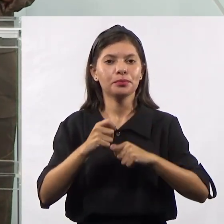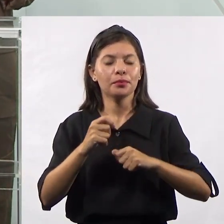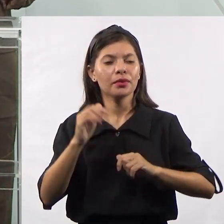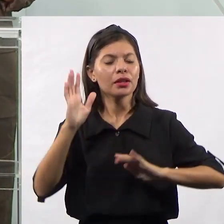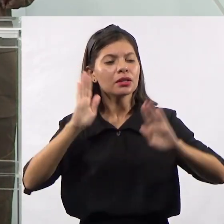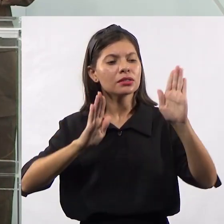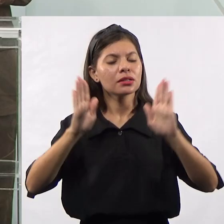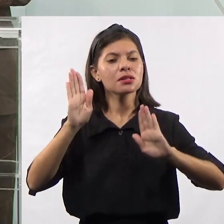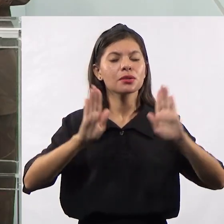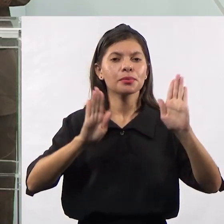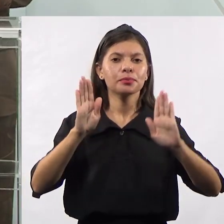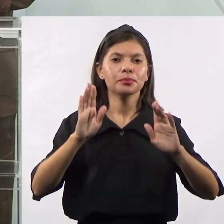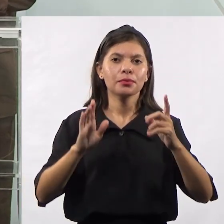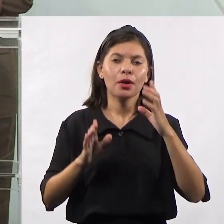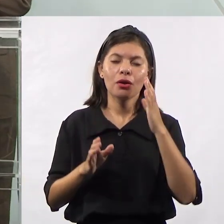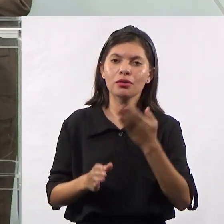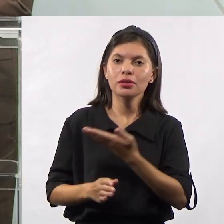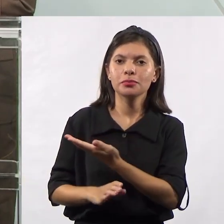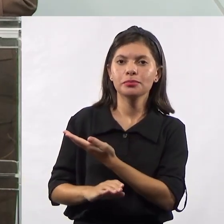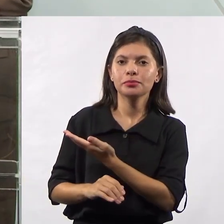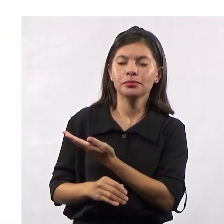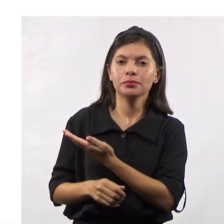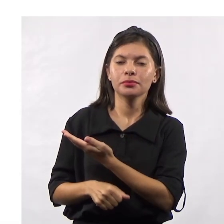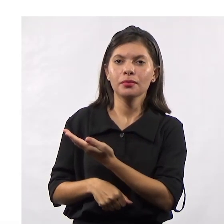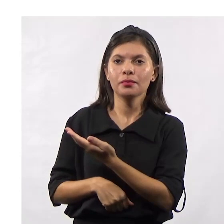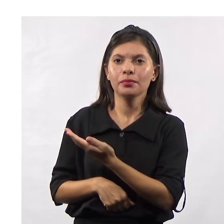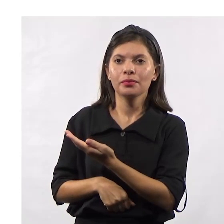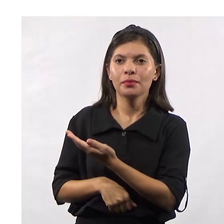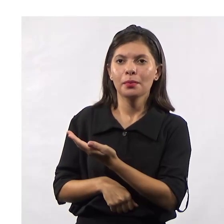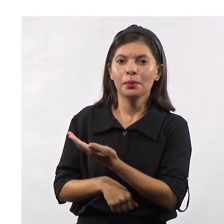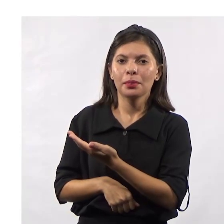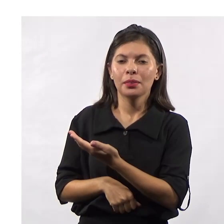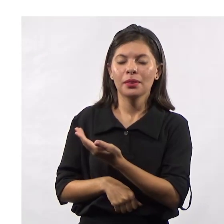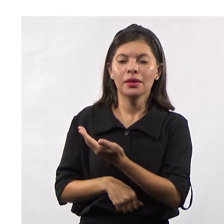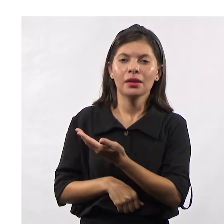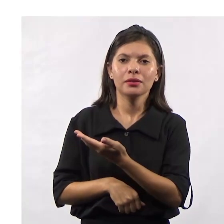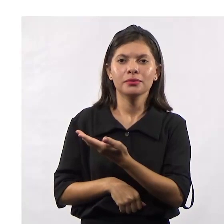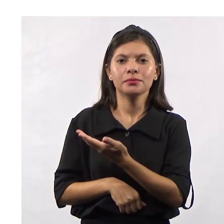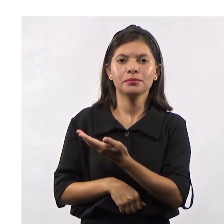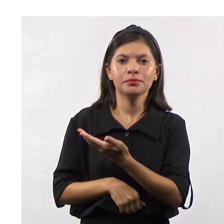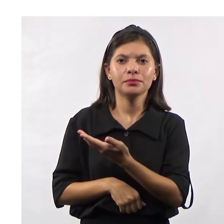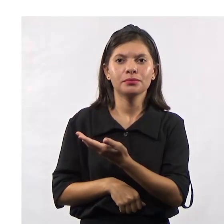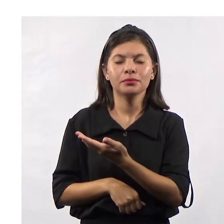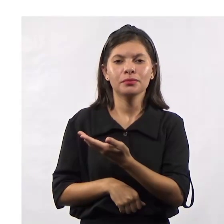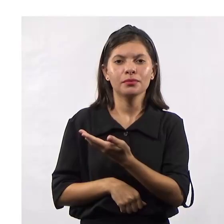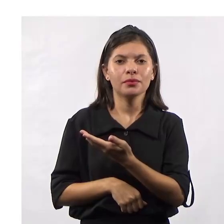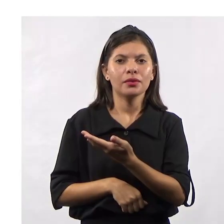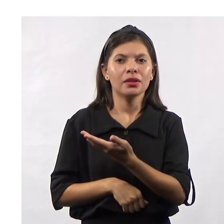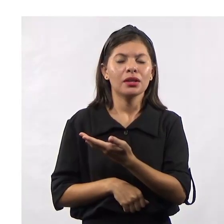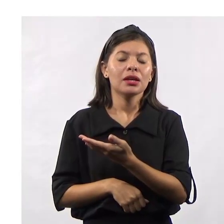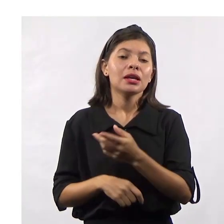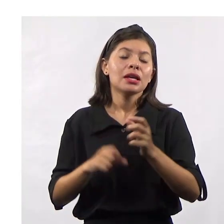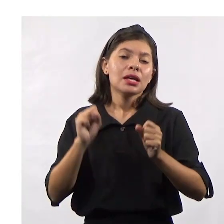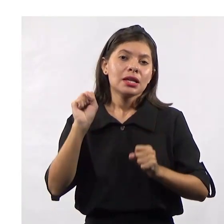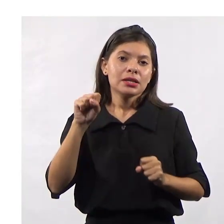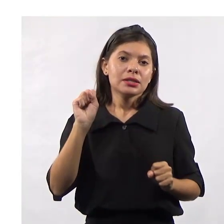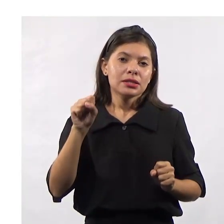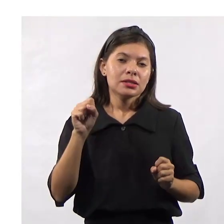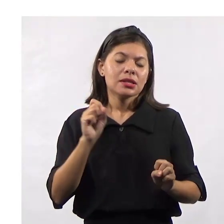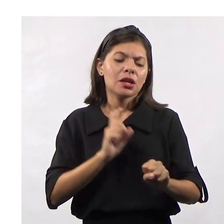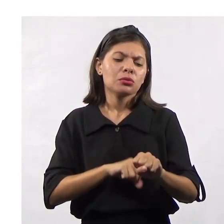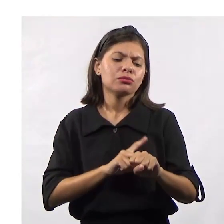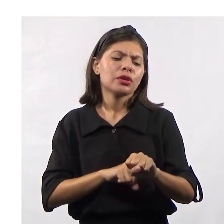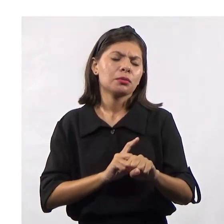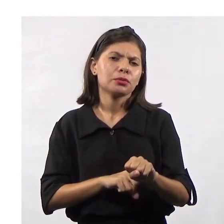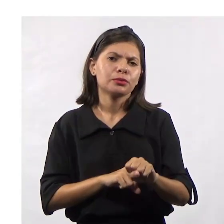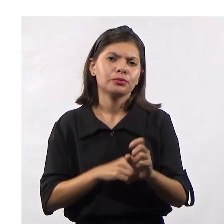administrativos da licitação. Olha aí. Fiquei indignado com o resultado da licitação, posso recorrer? Sim.